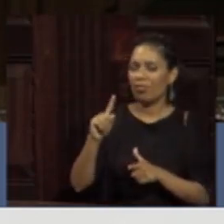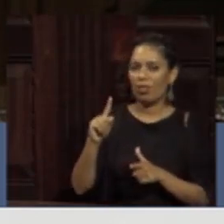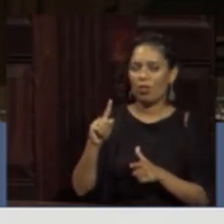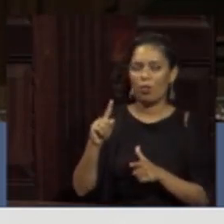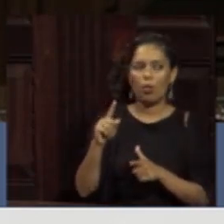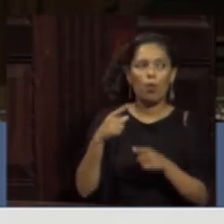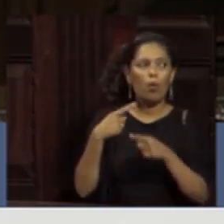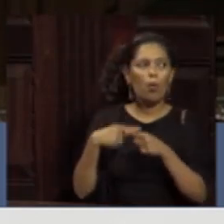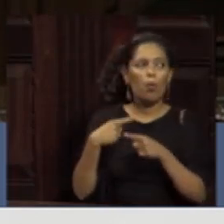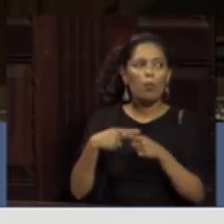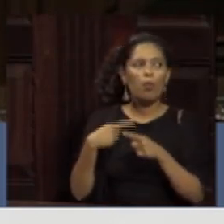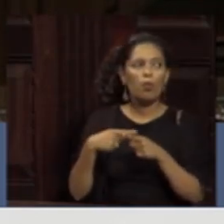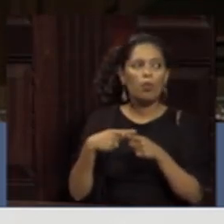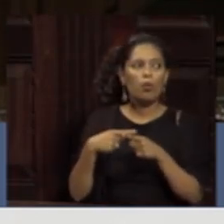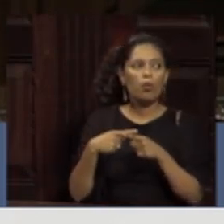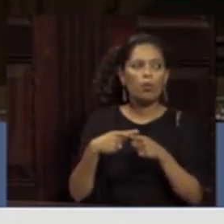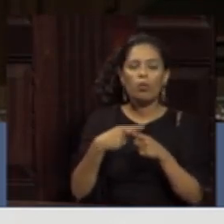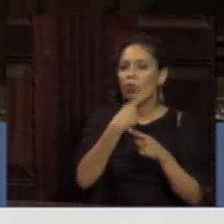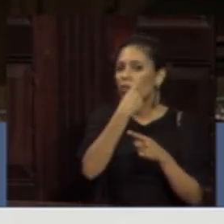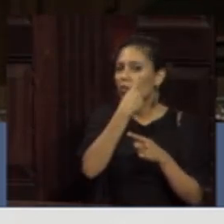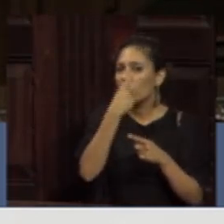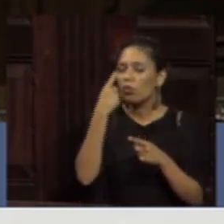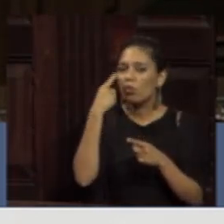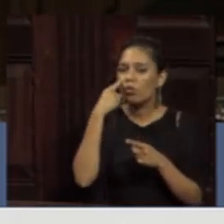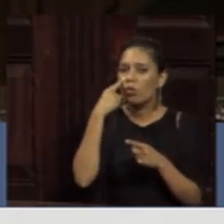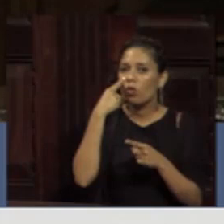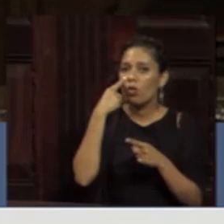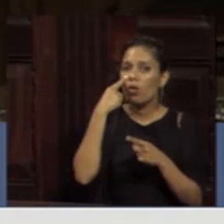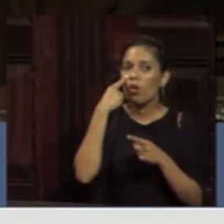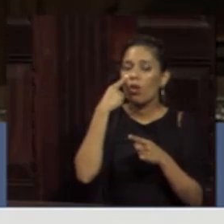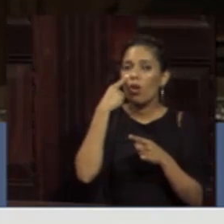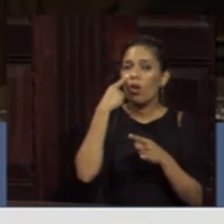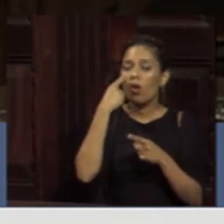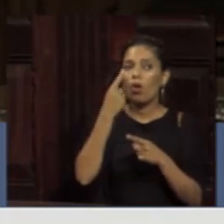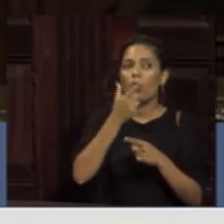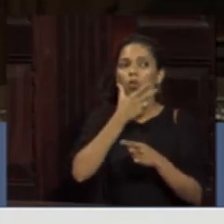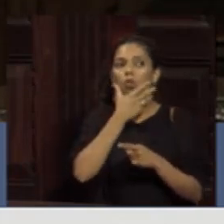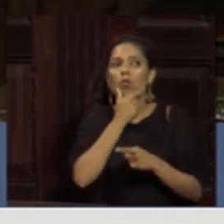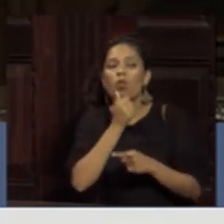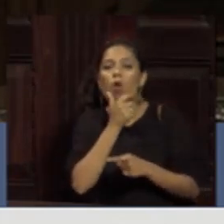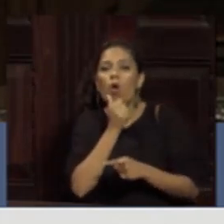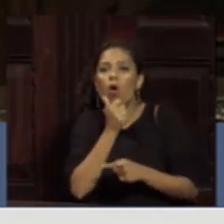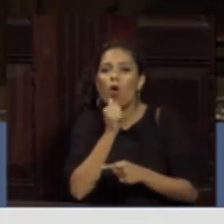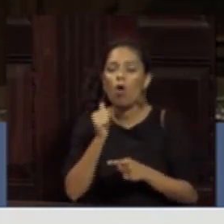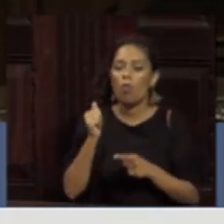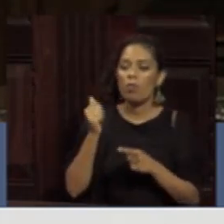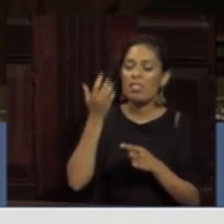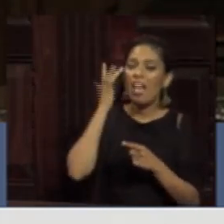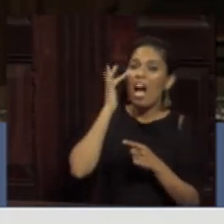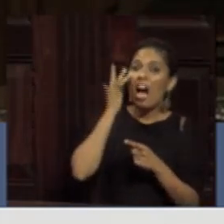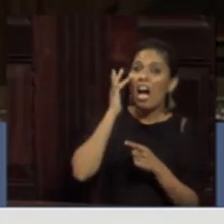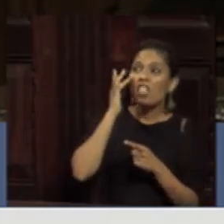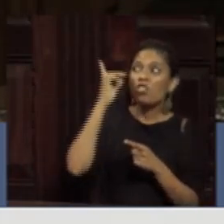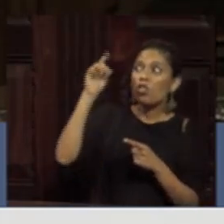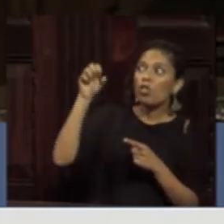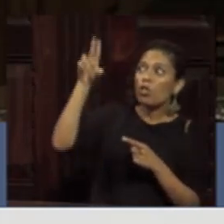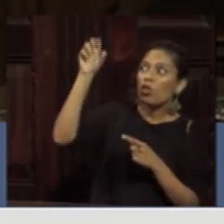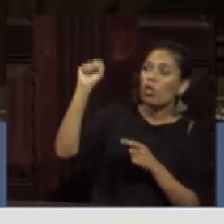homens tendem a achar que Deus é do sexo masculino.